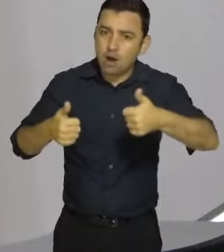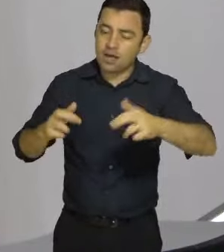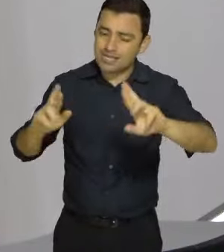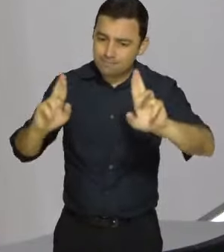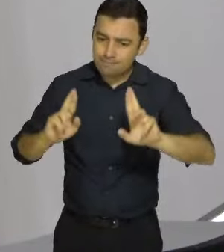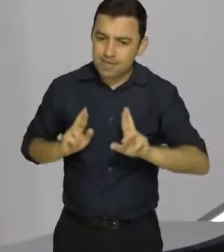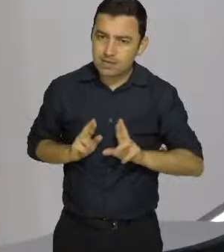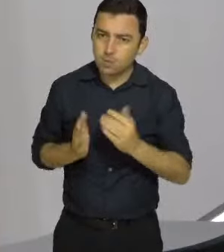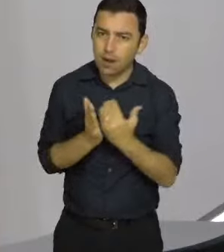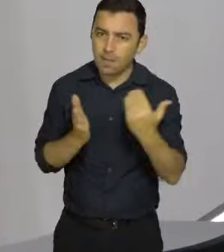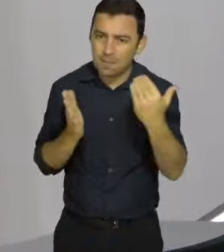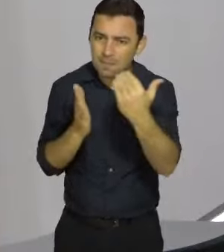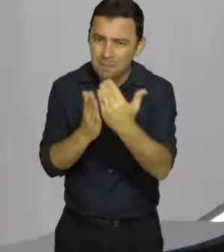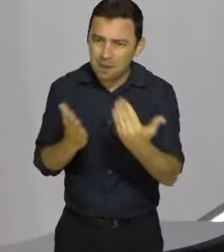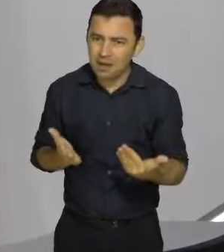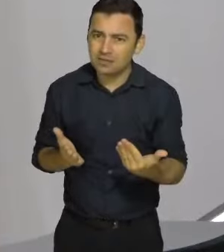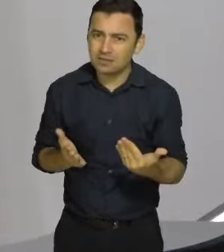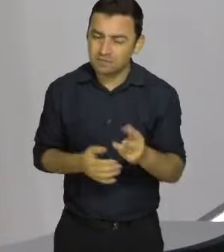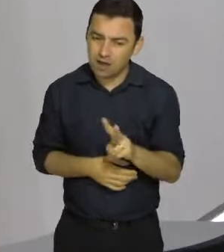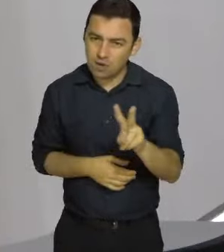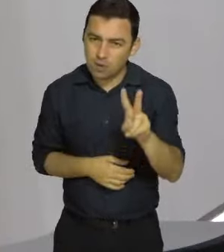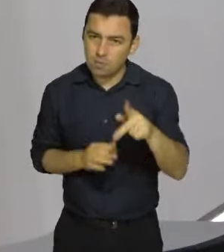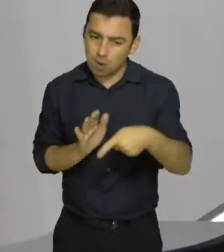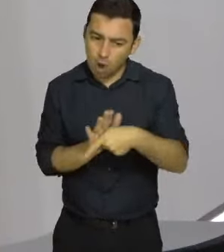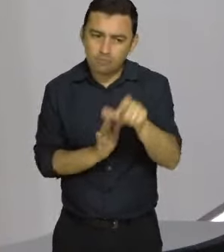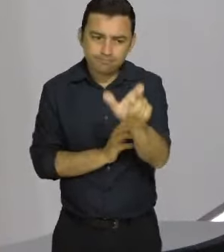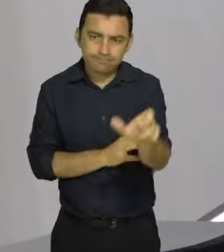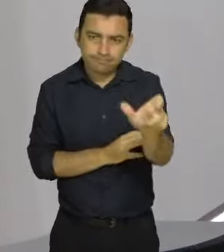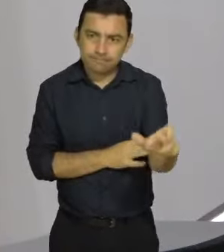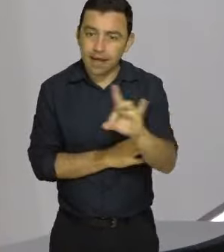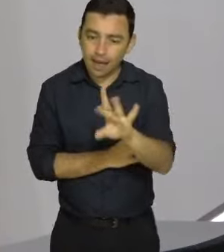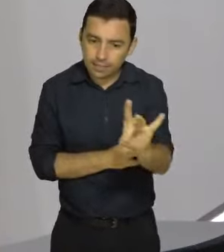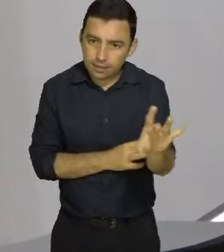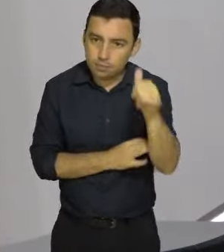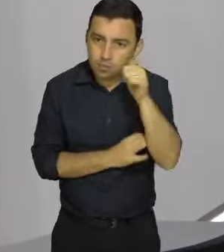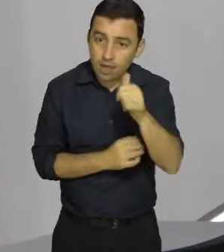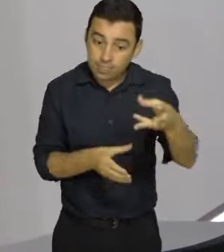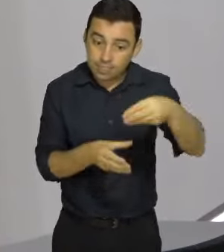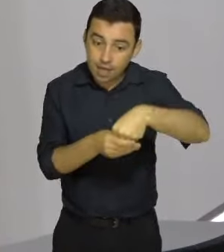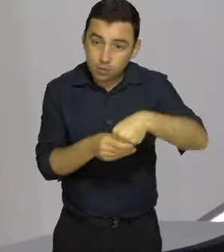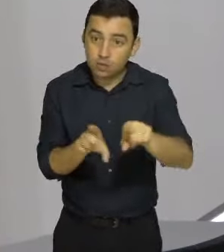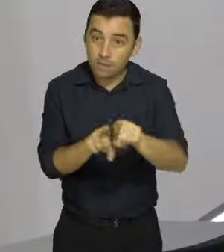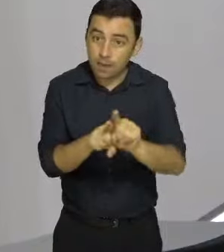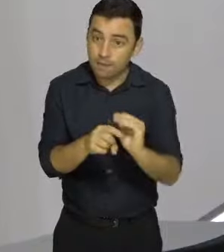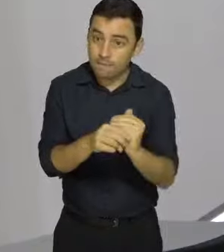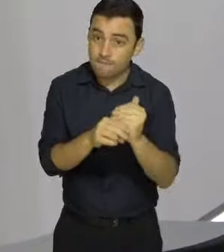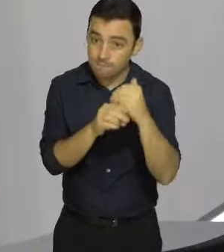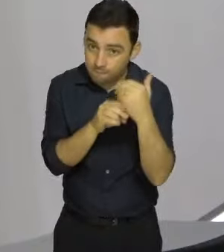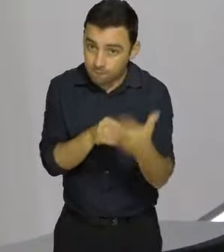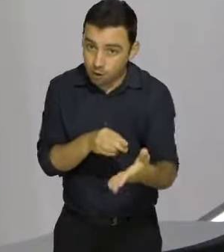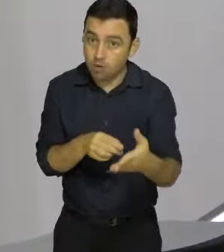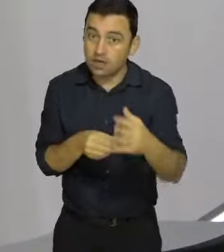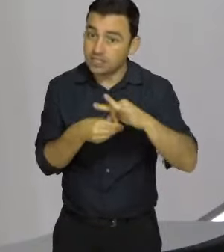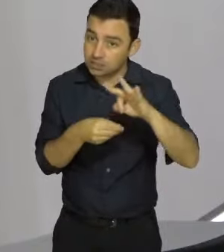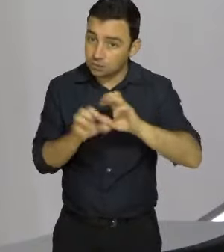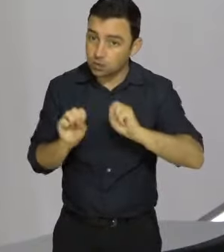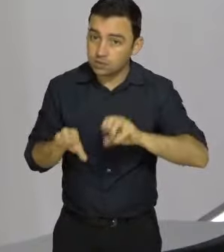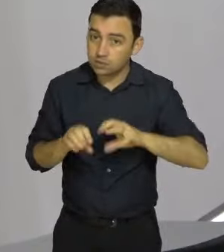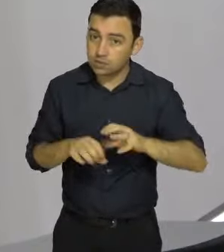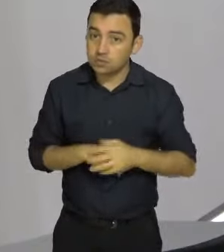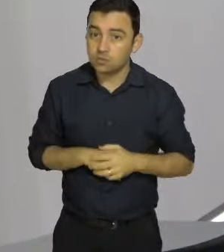e valorativas dessas sujeitas, dentro e fora das instituições de ensino.